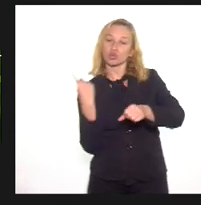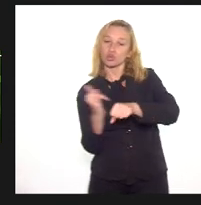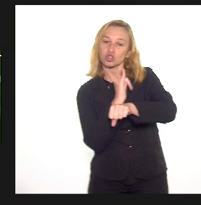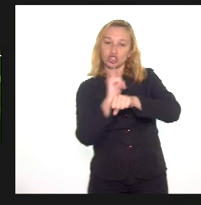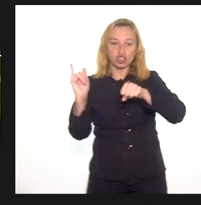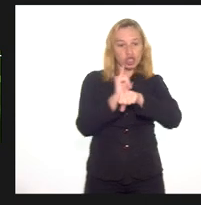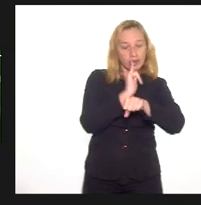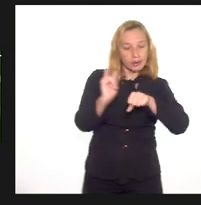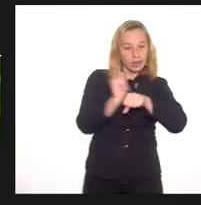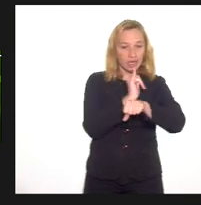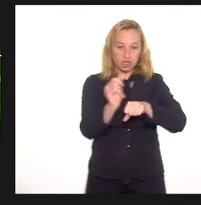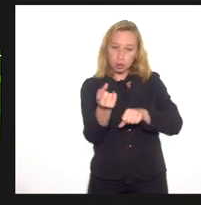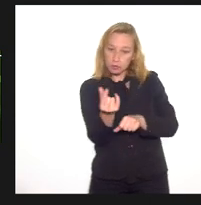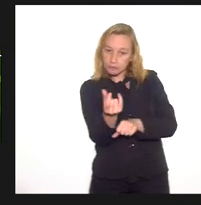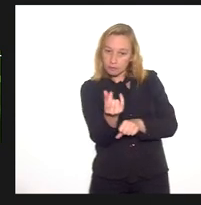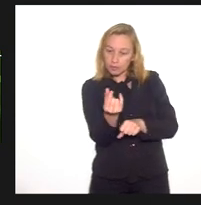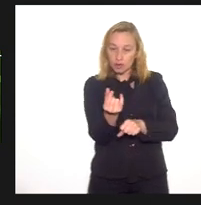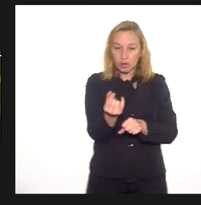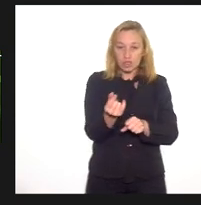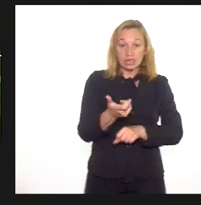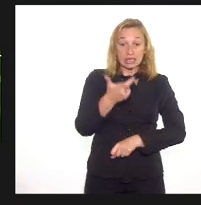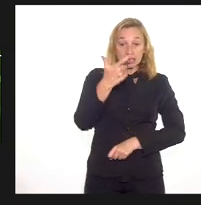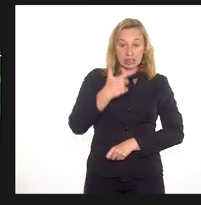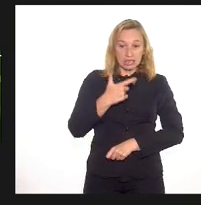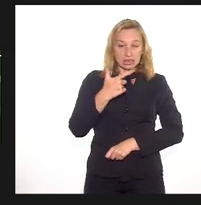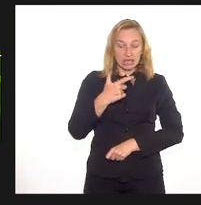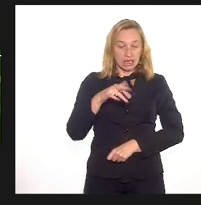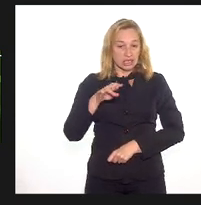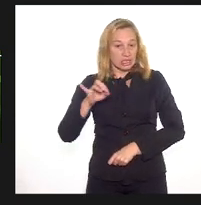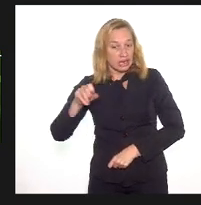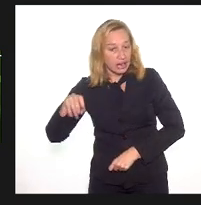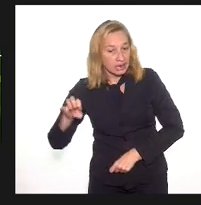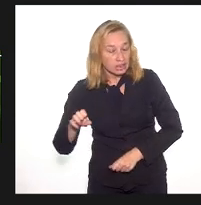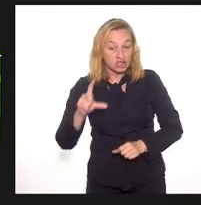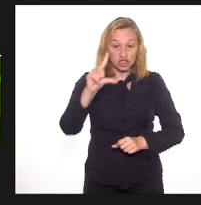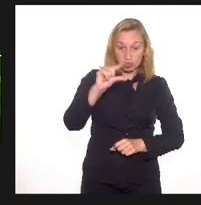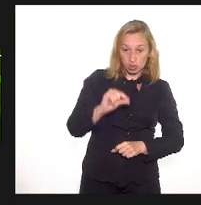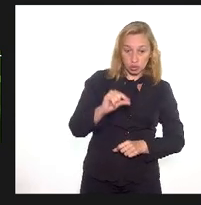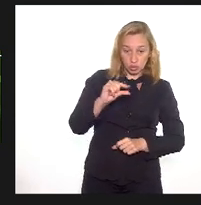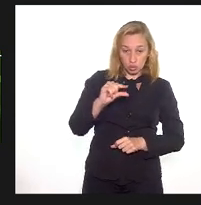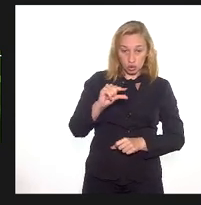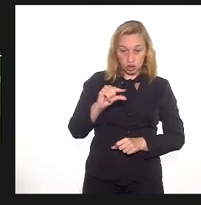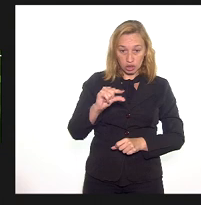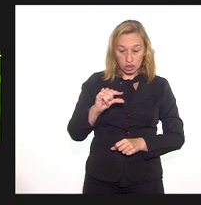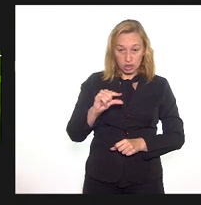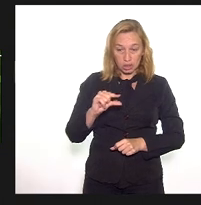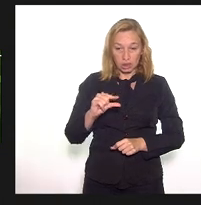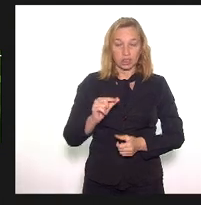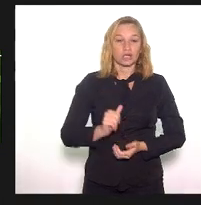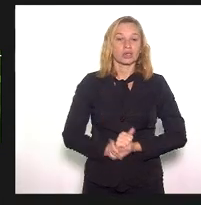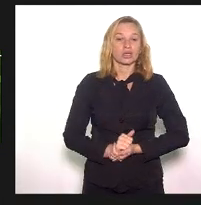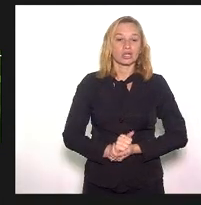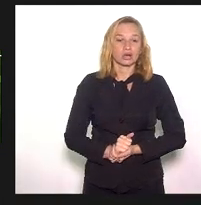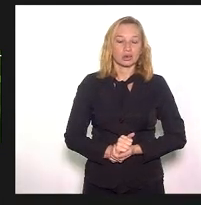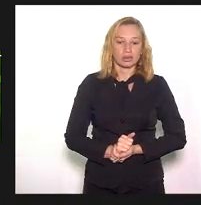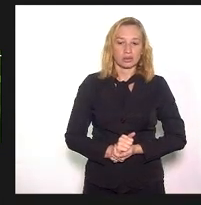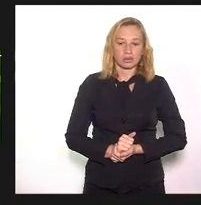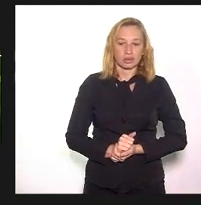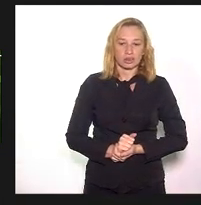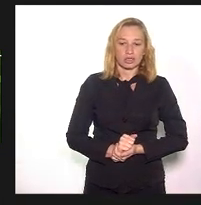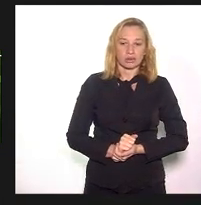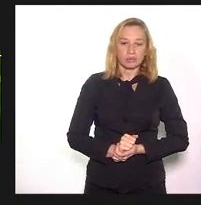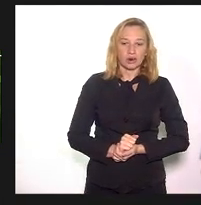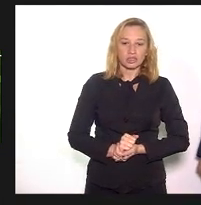de maximizar valor, de sermos resilientes, reduzir a alavancagem da companhia e, consequentemente,